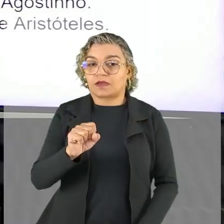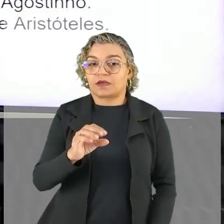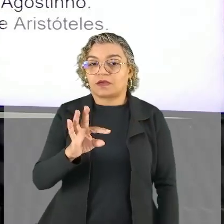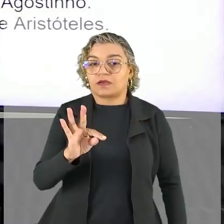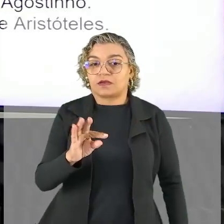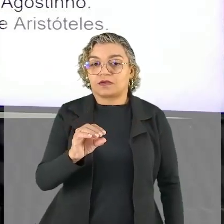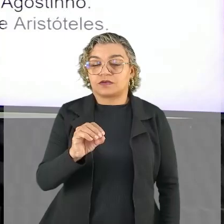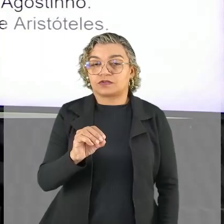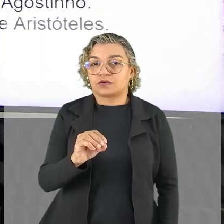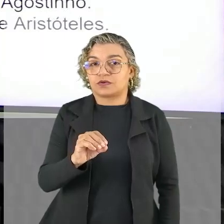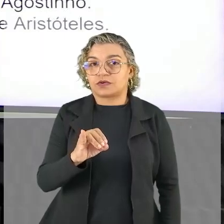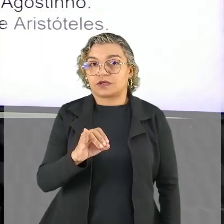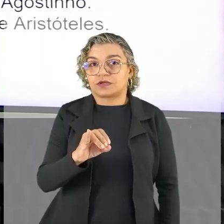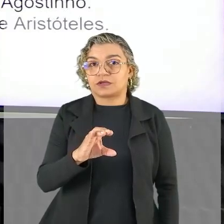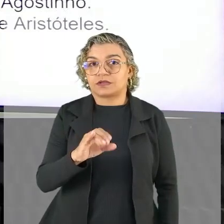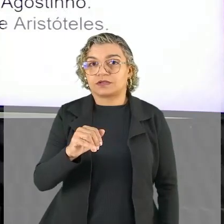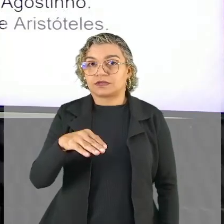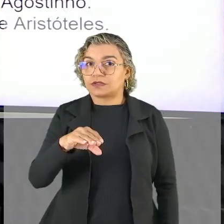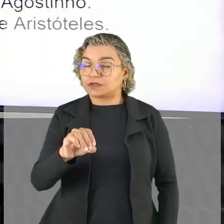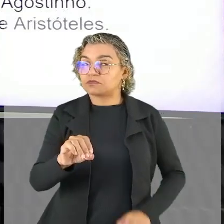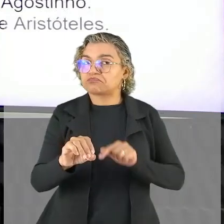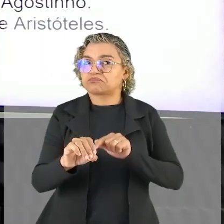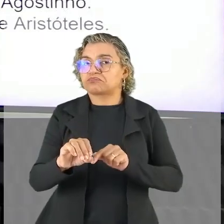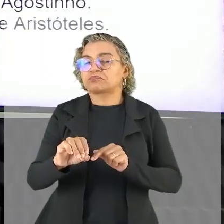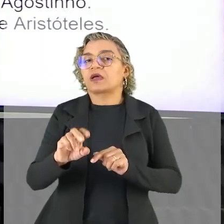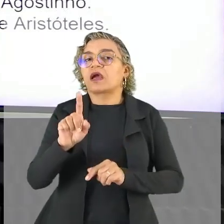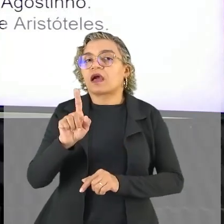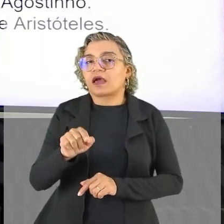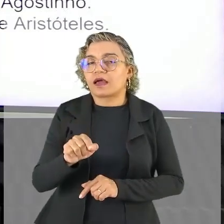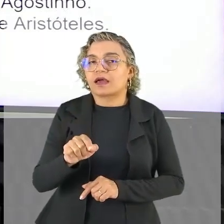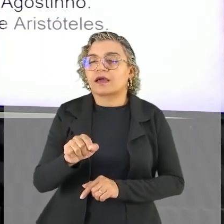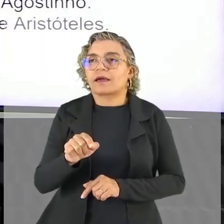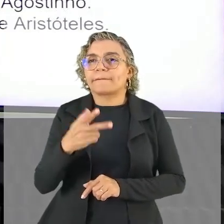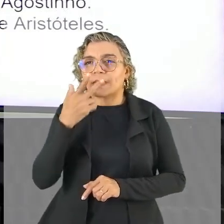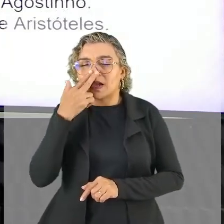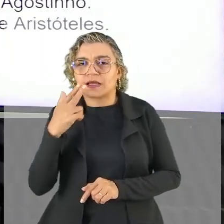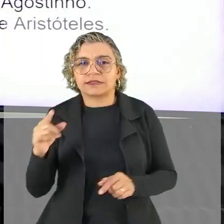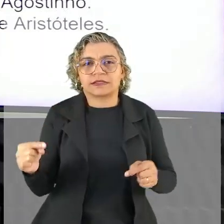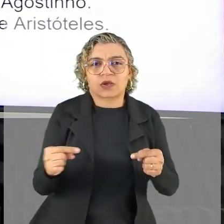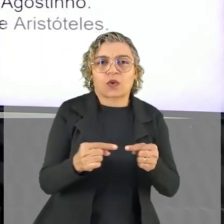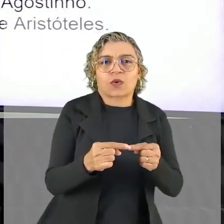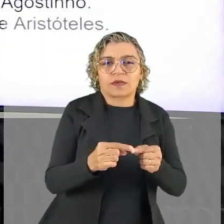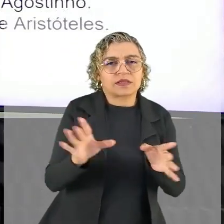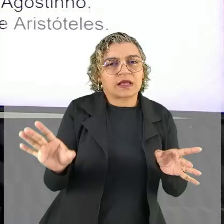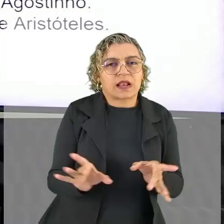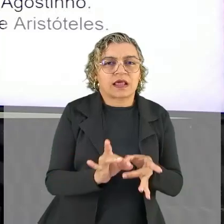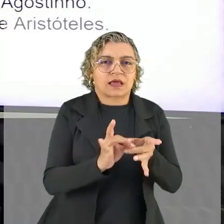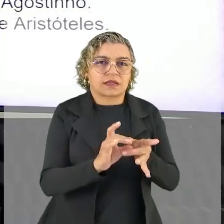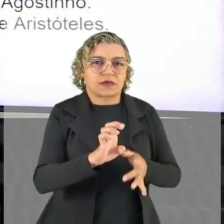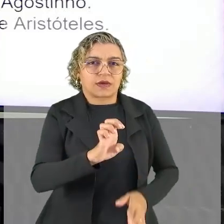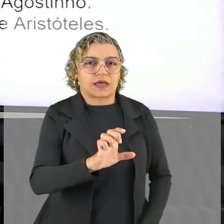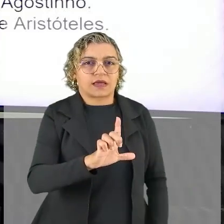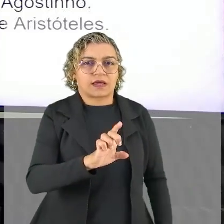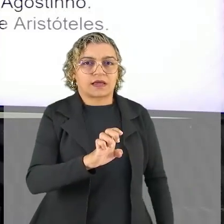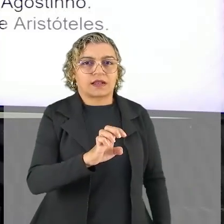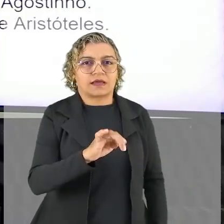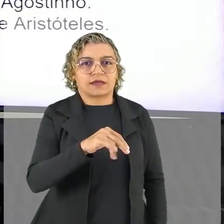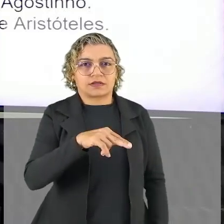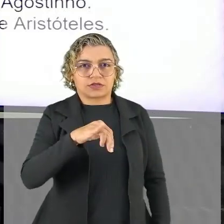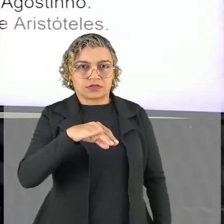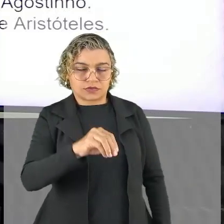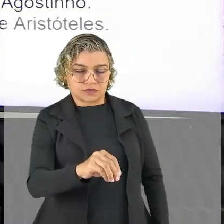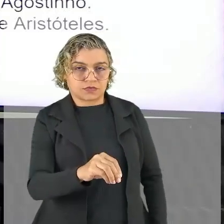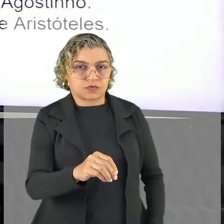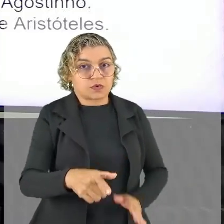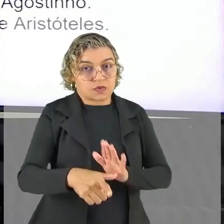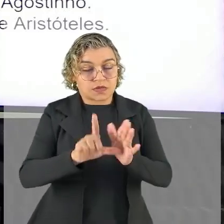do Sêneca e os estoicos é mais uma corrente do helenismo, ou seja, é o último período ali da filosofia antiga, antes